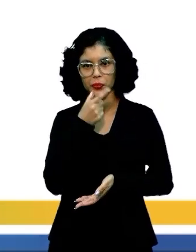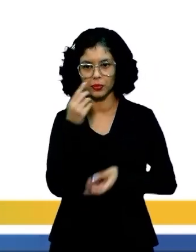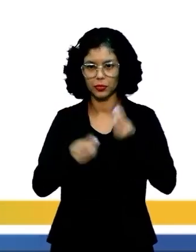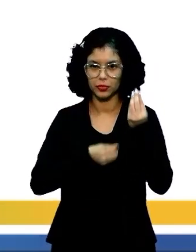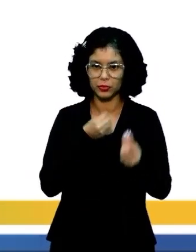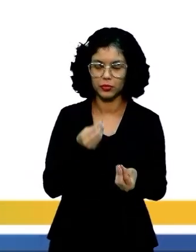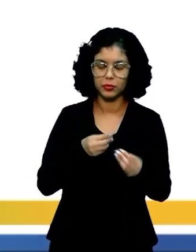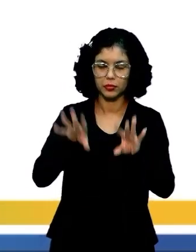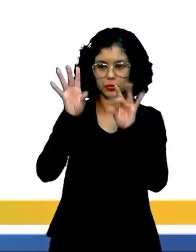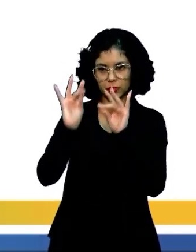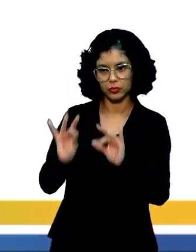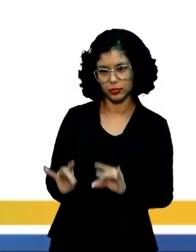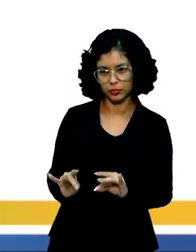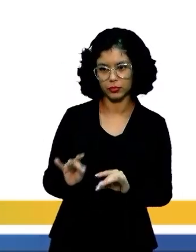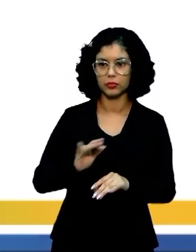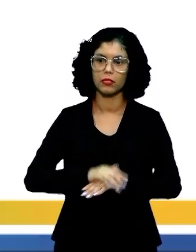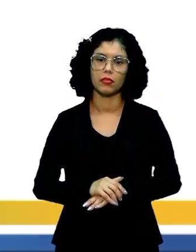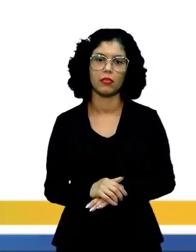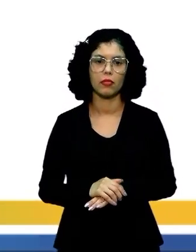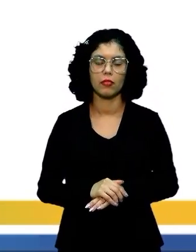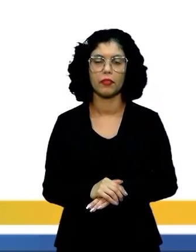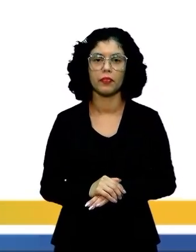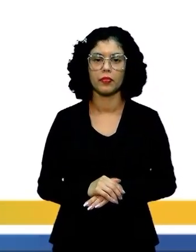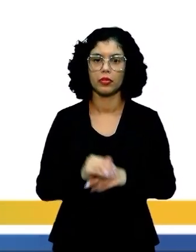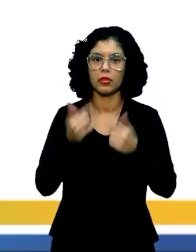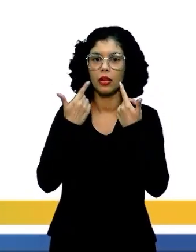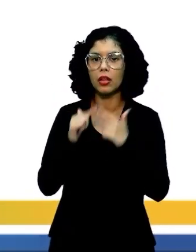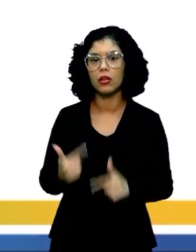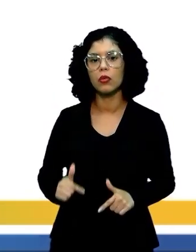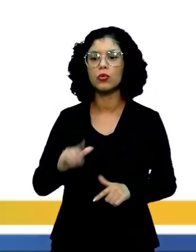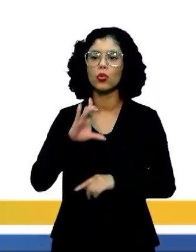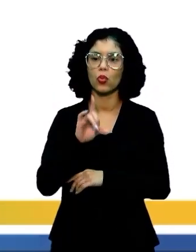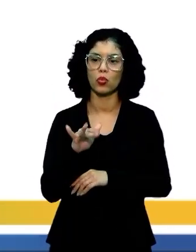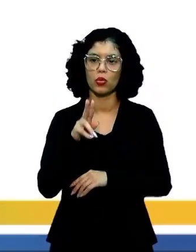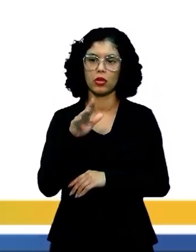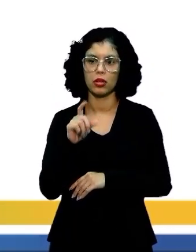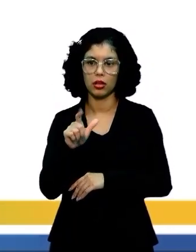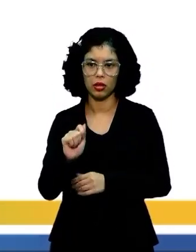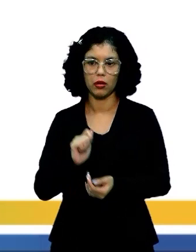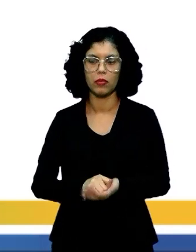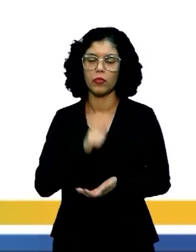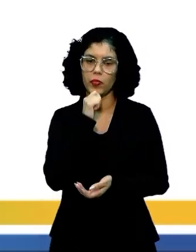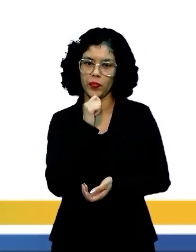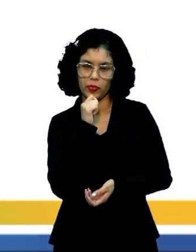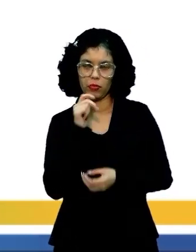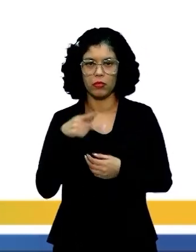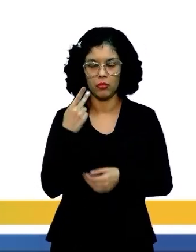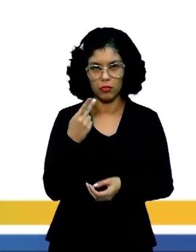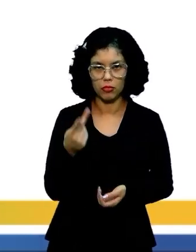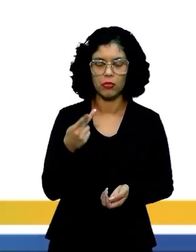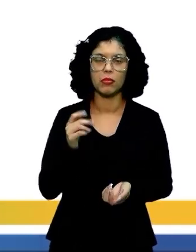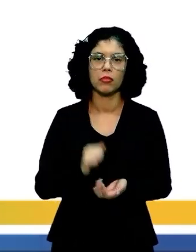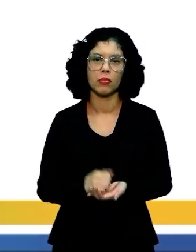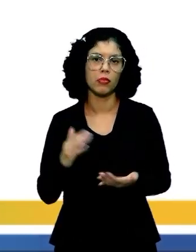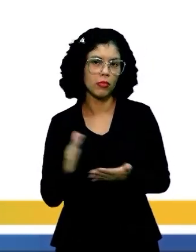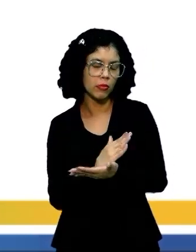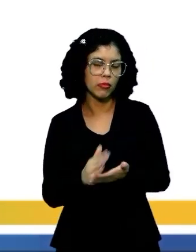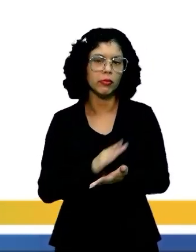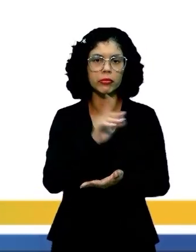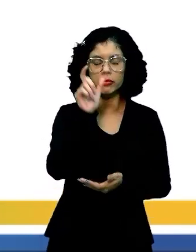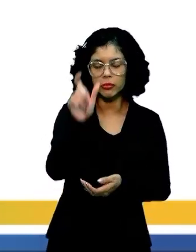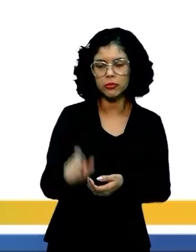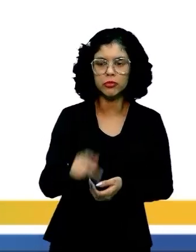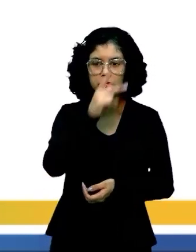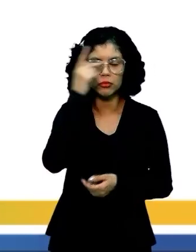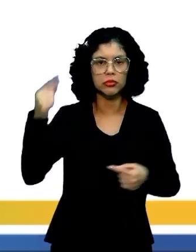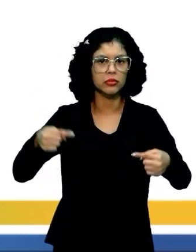como um recurso estilístico, a linguagem coloquial para enfatizar a fala de algumas